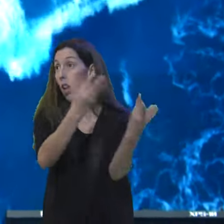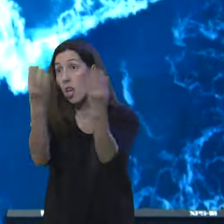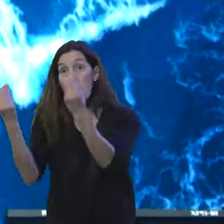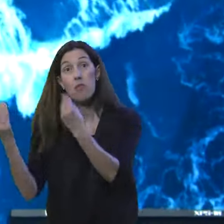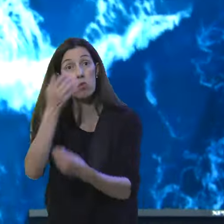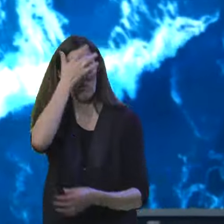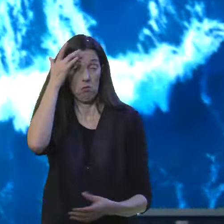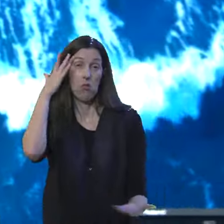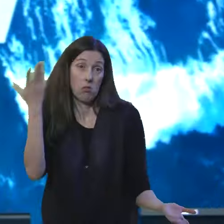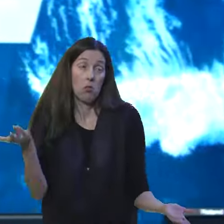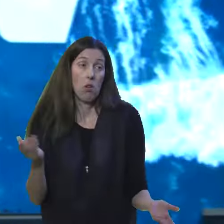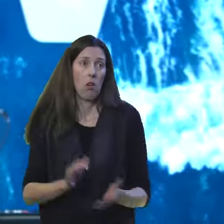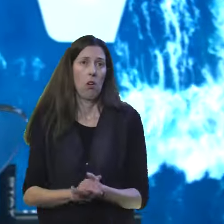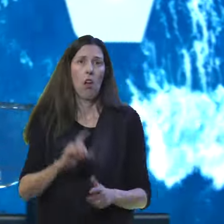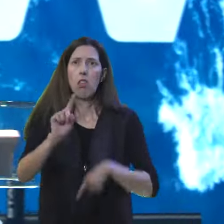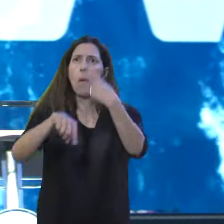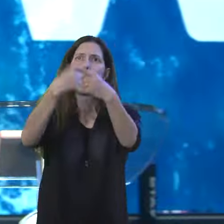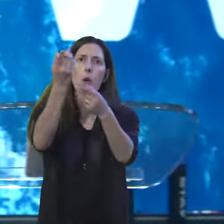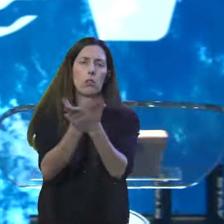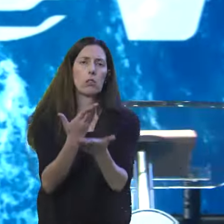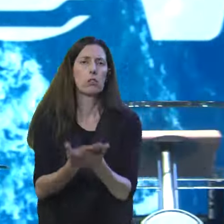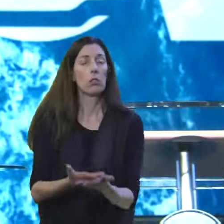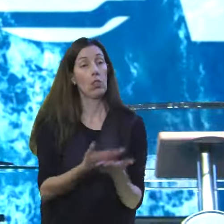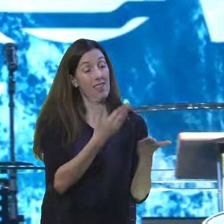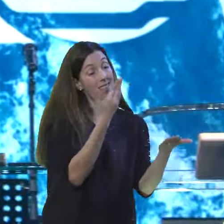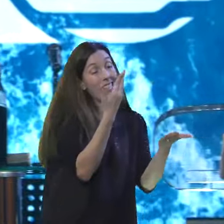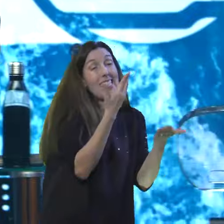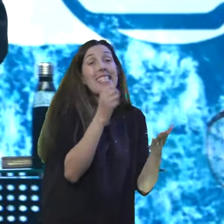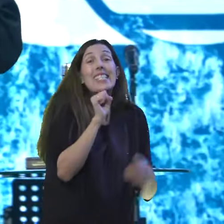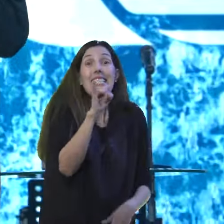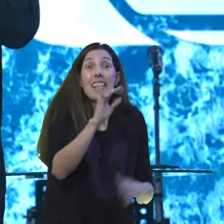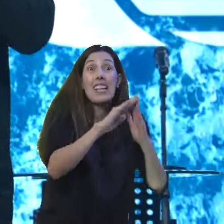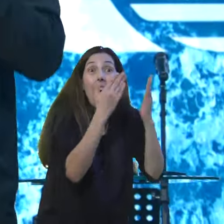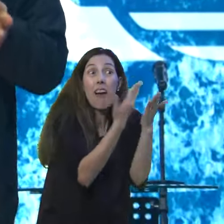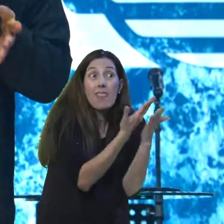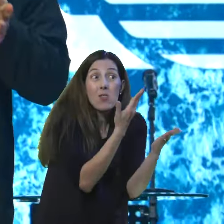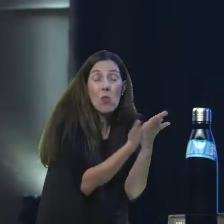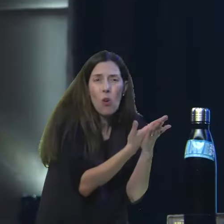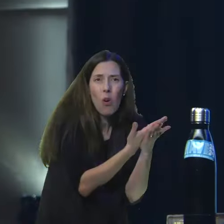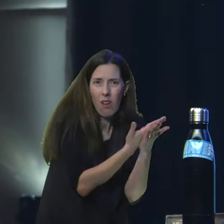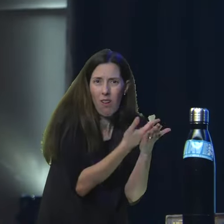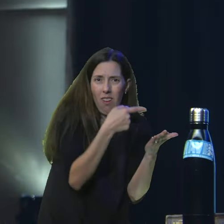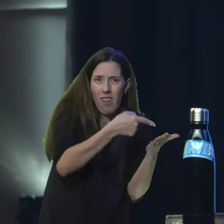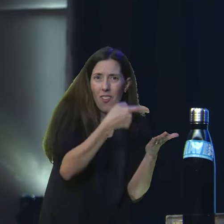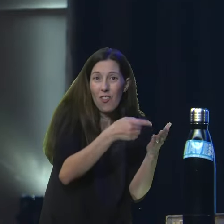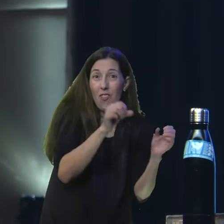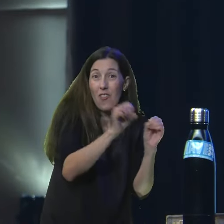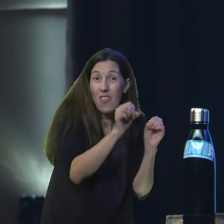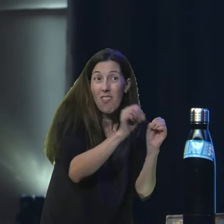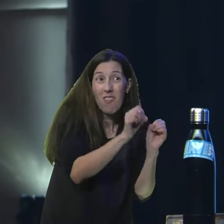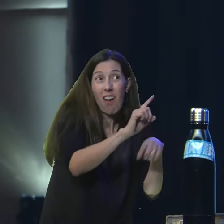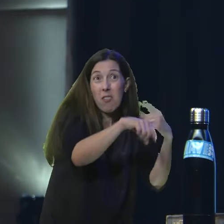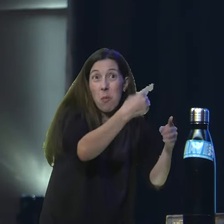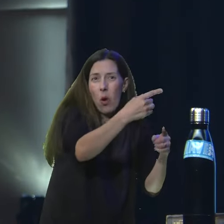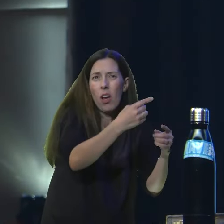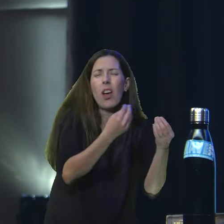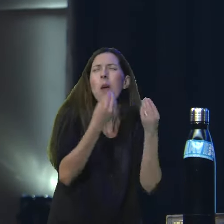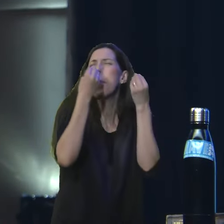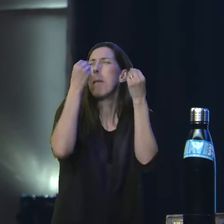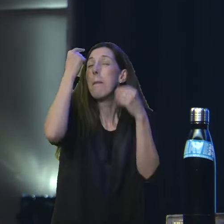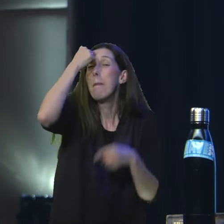Se isso é assim nos estudos, que dirá na vida com Deus? Não deixe Jesus